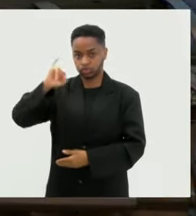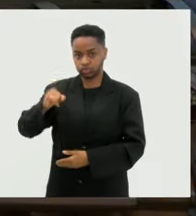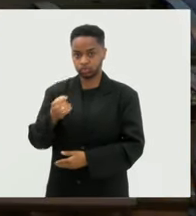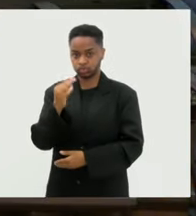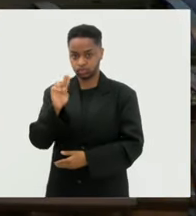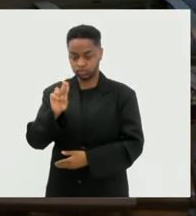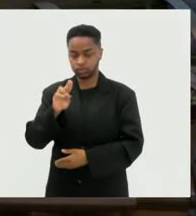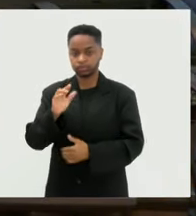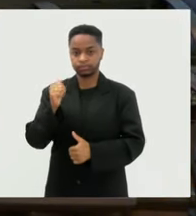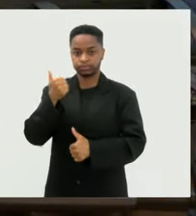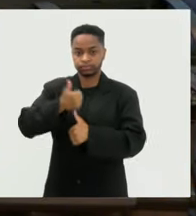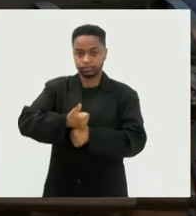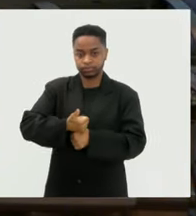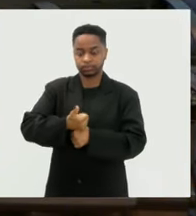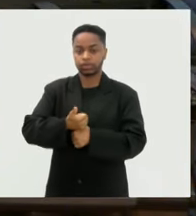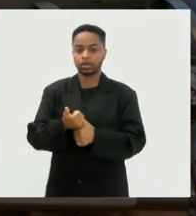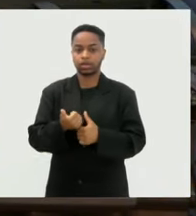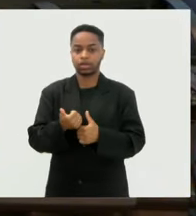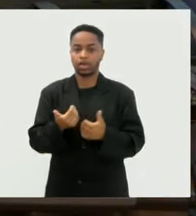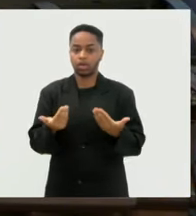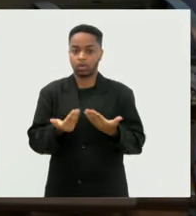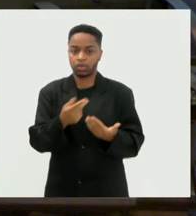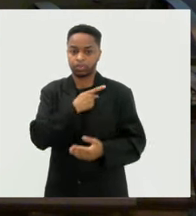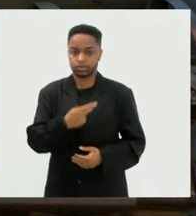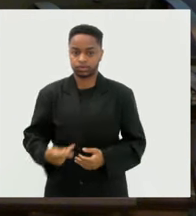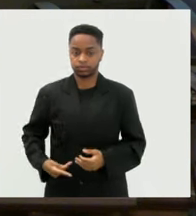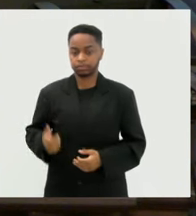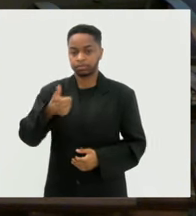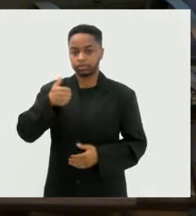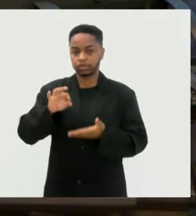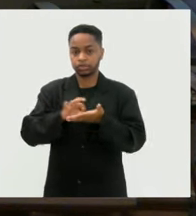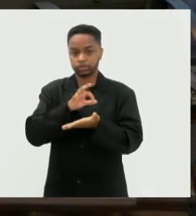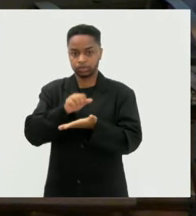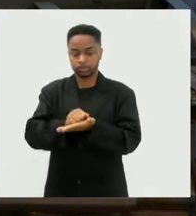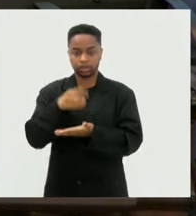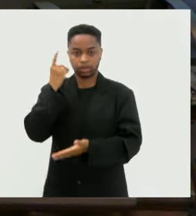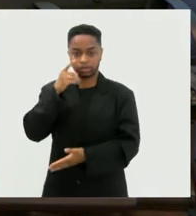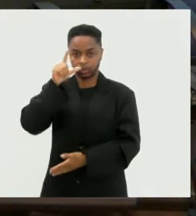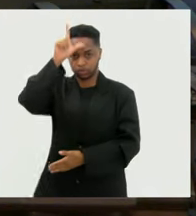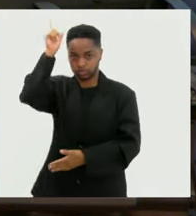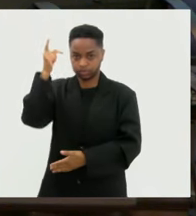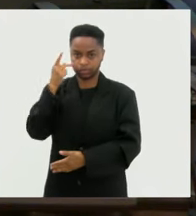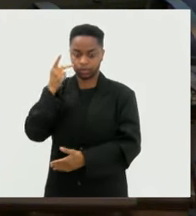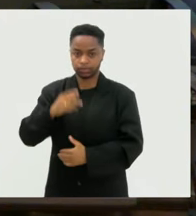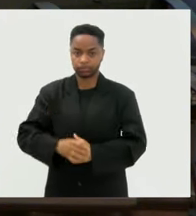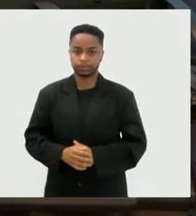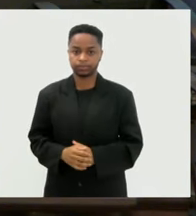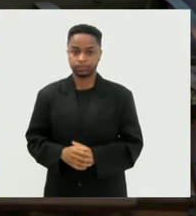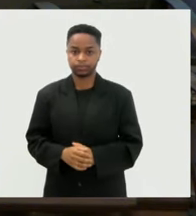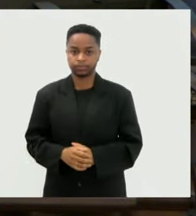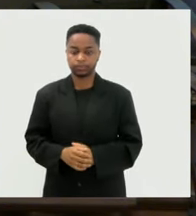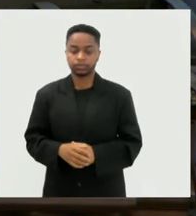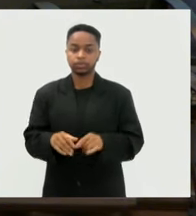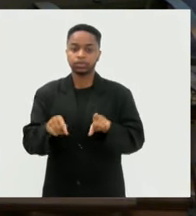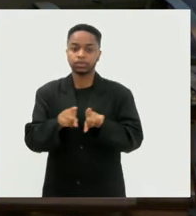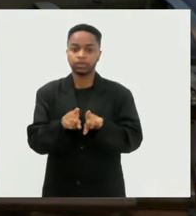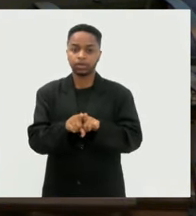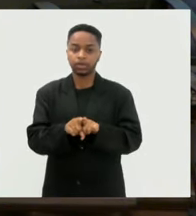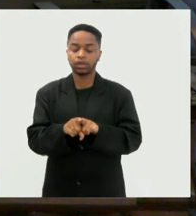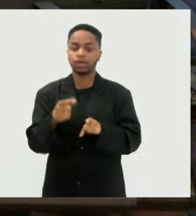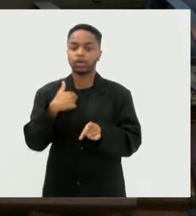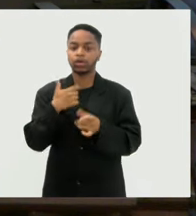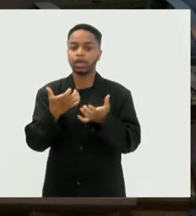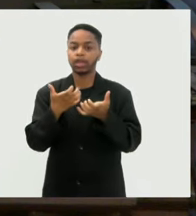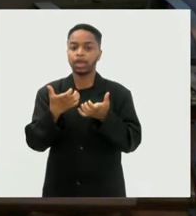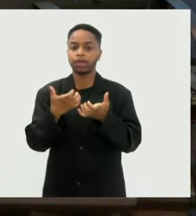presidência dos trabalhos. Primeiro orador inscrito, Luiz Paulo, e gostaria de chamar a atenção